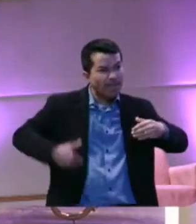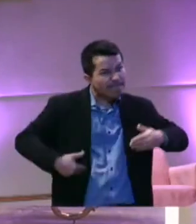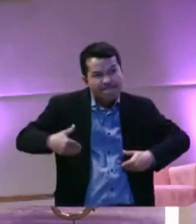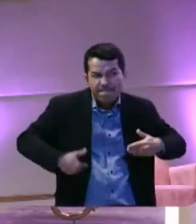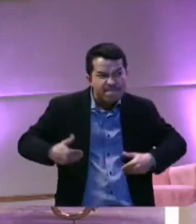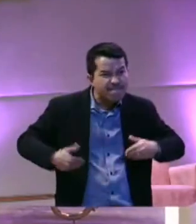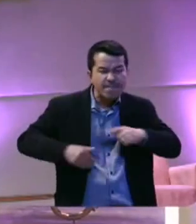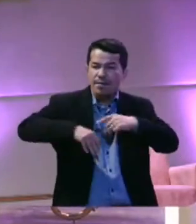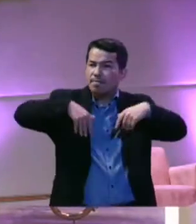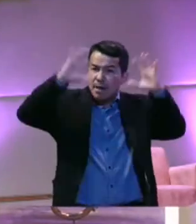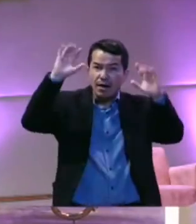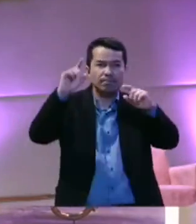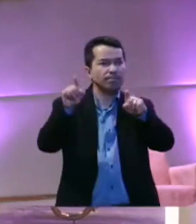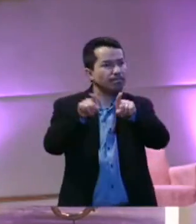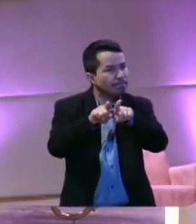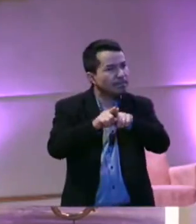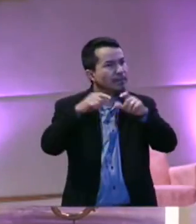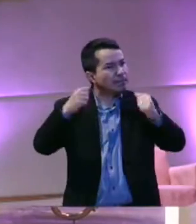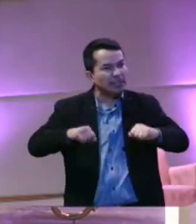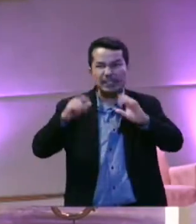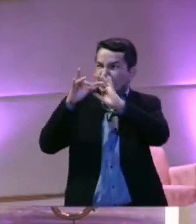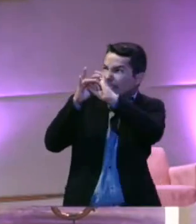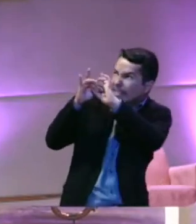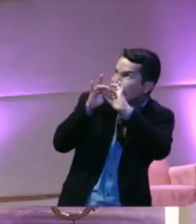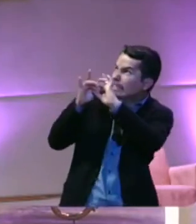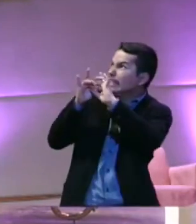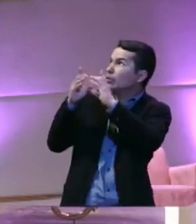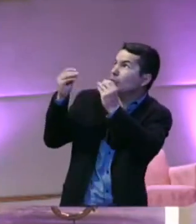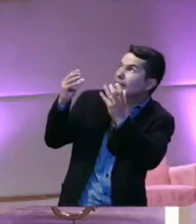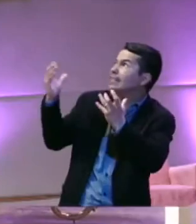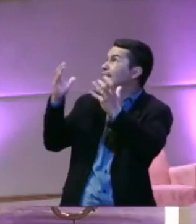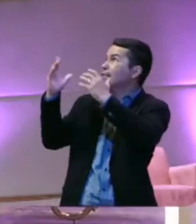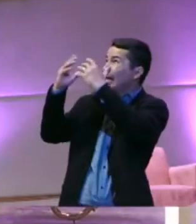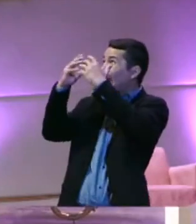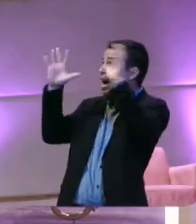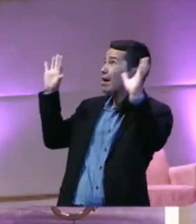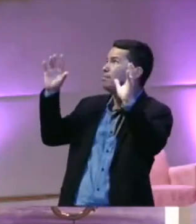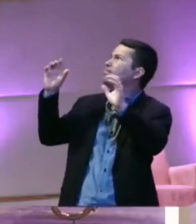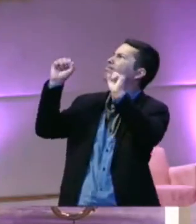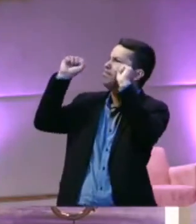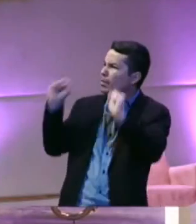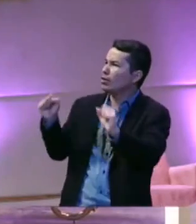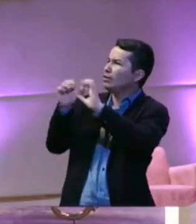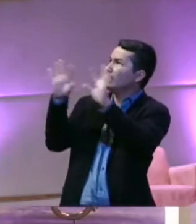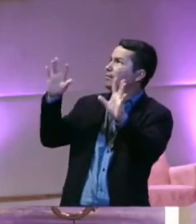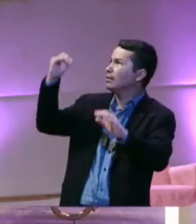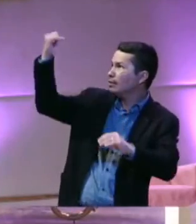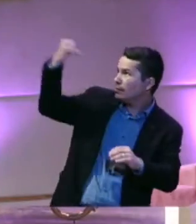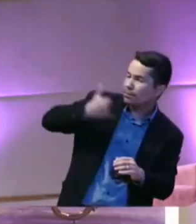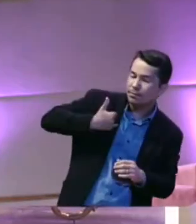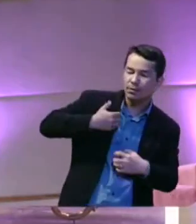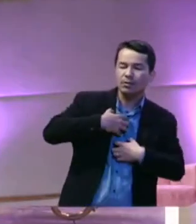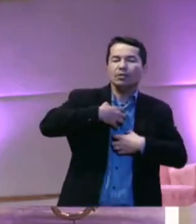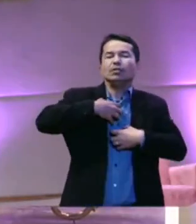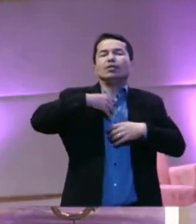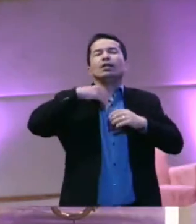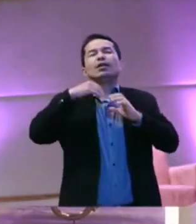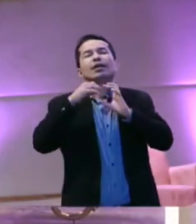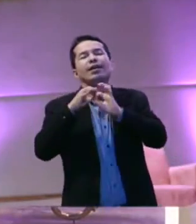sensibilidade do Espírito para nos conectar com ela, para alinhar o nosso coração ao coração de